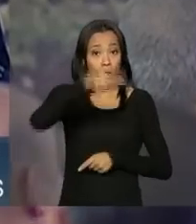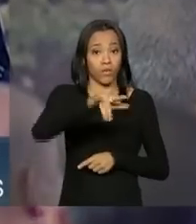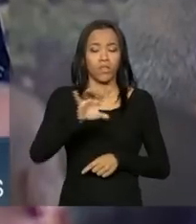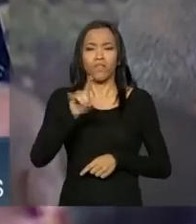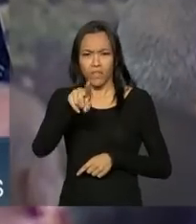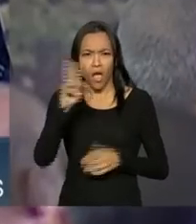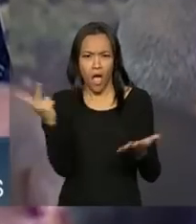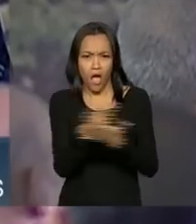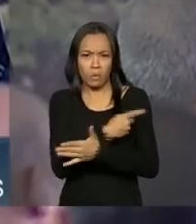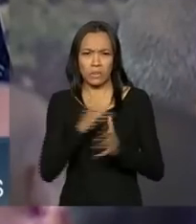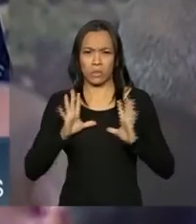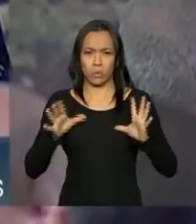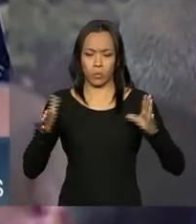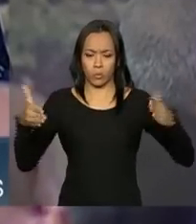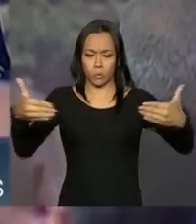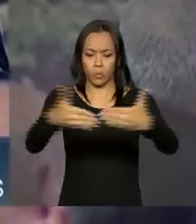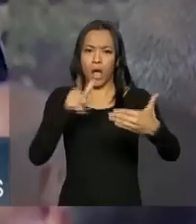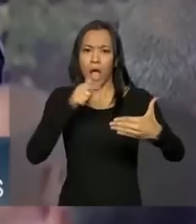não só